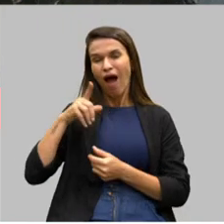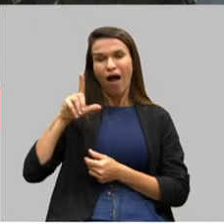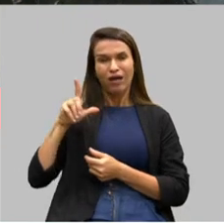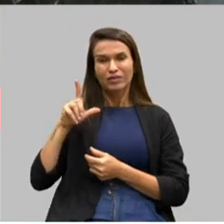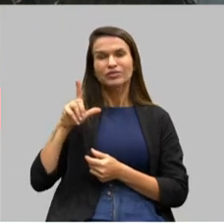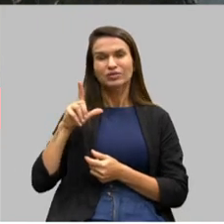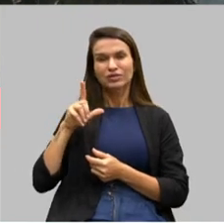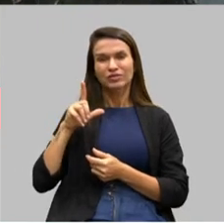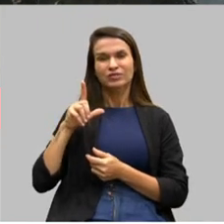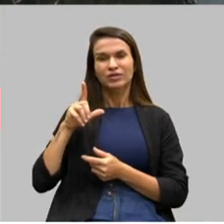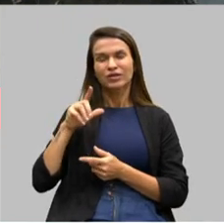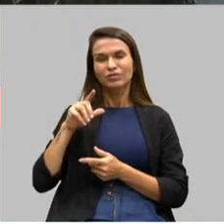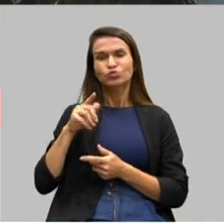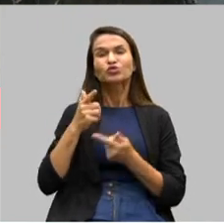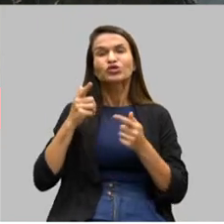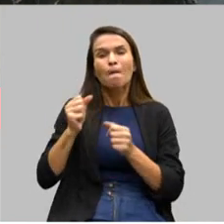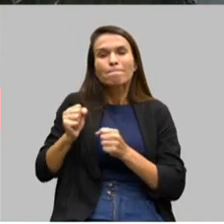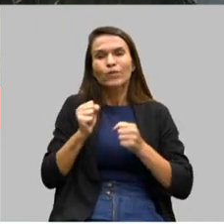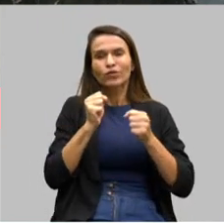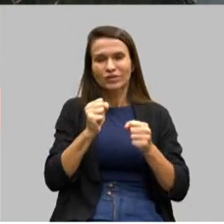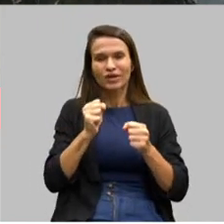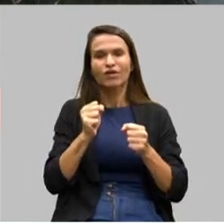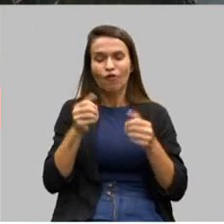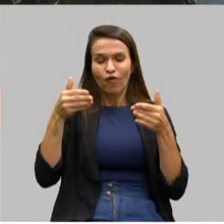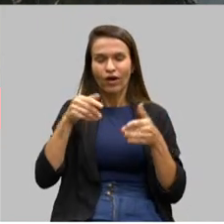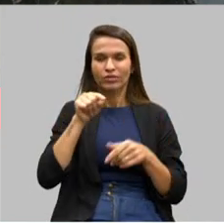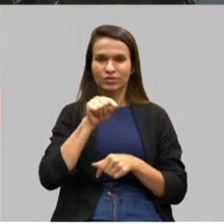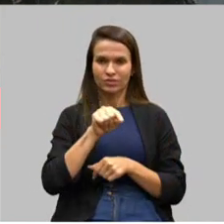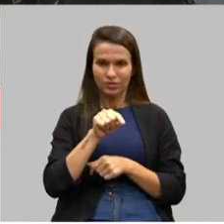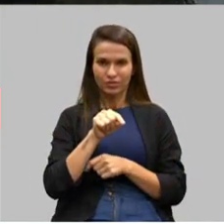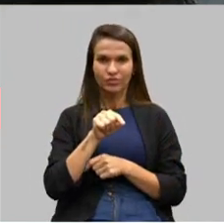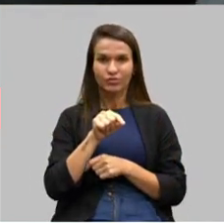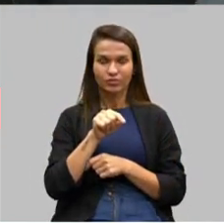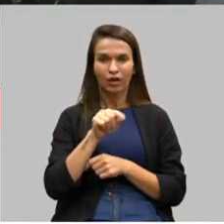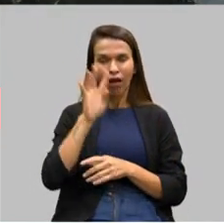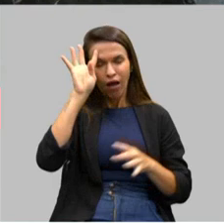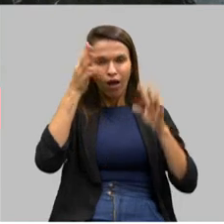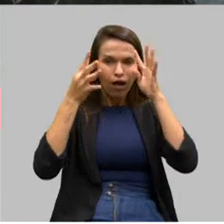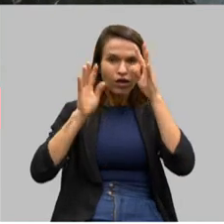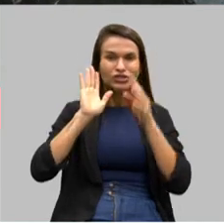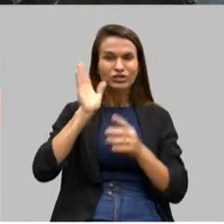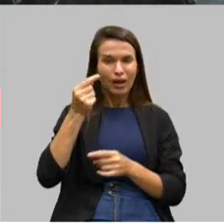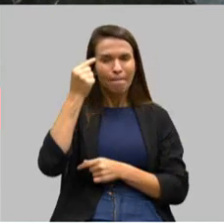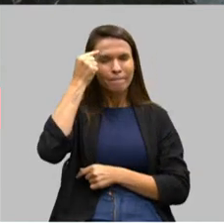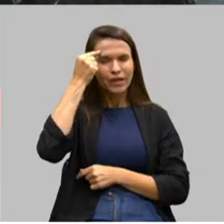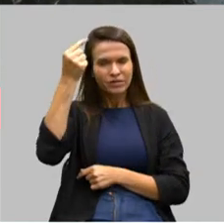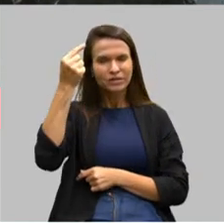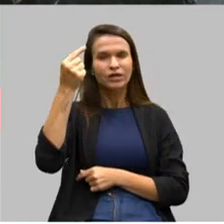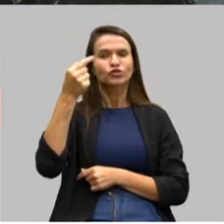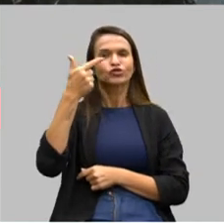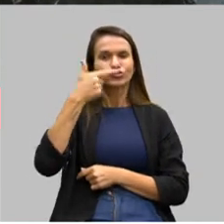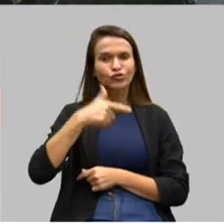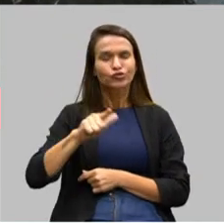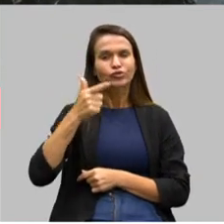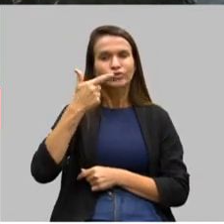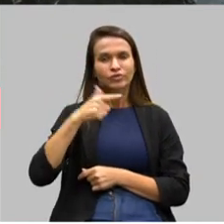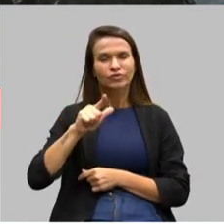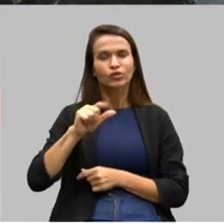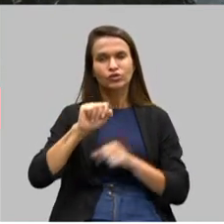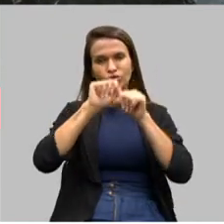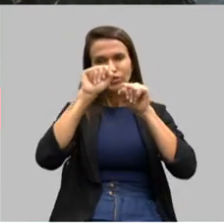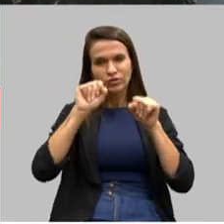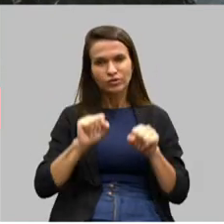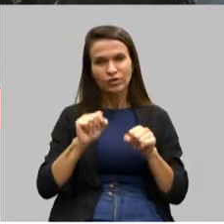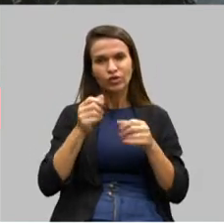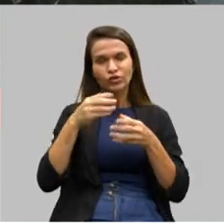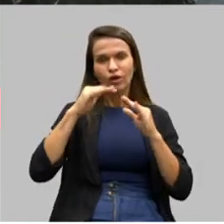tanto poder para fazer algo sobre isso. Muitas soluções já foram pensadas e repensadas, desde os sistemas domésticos